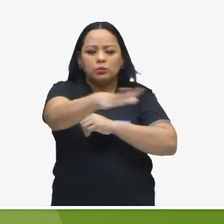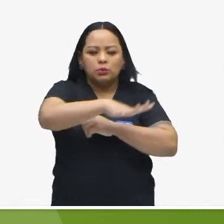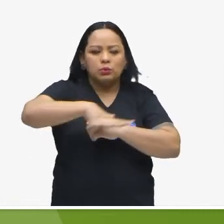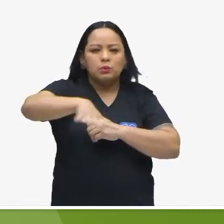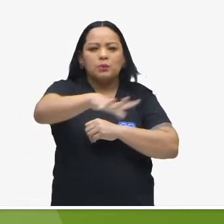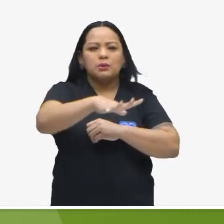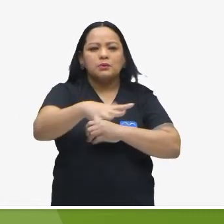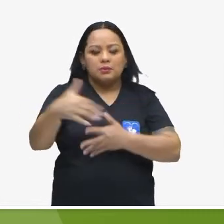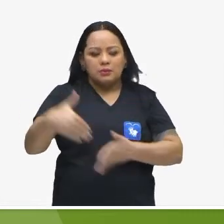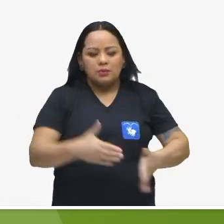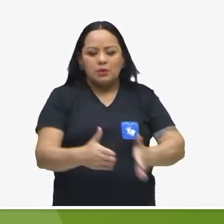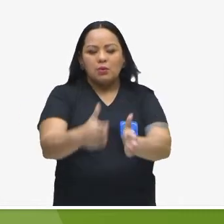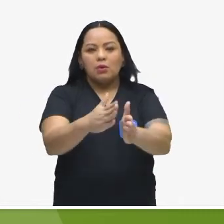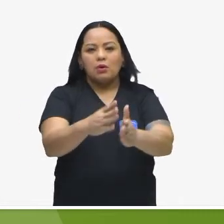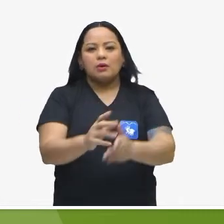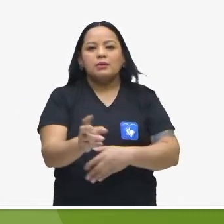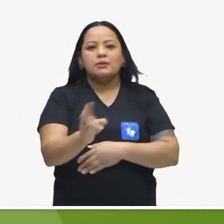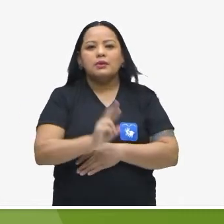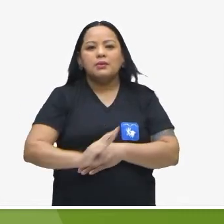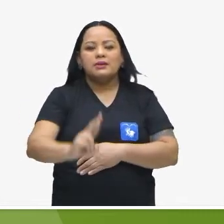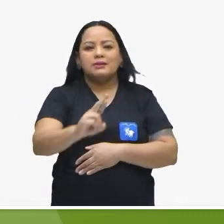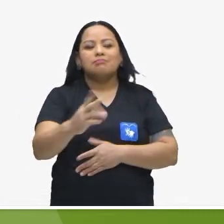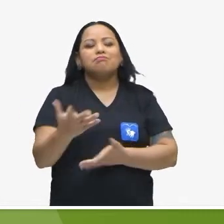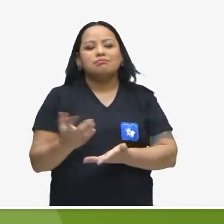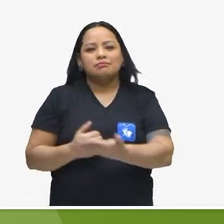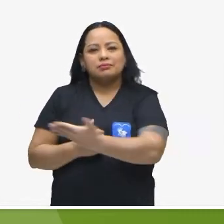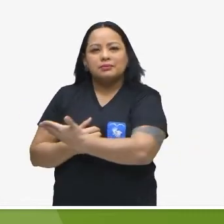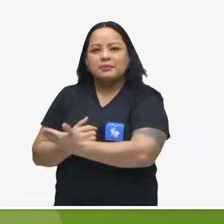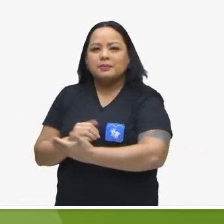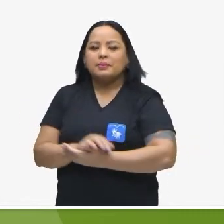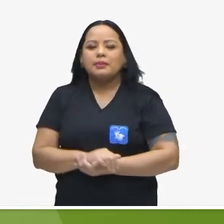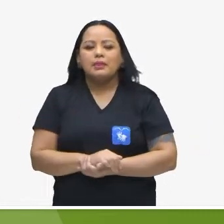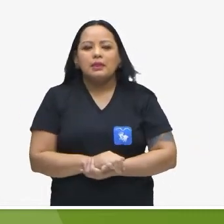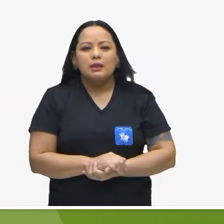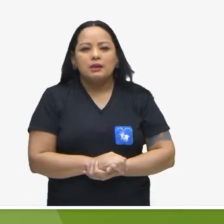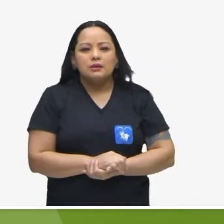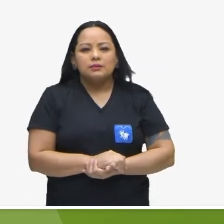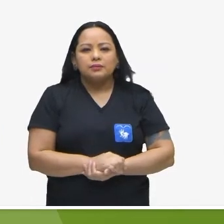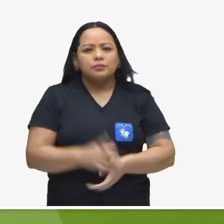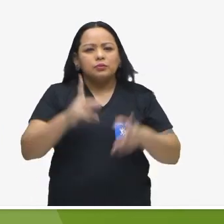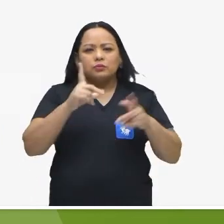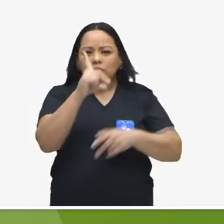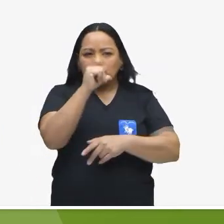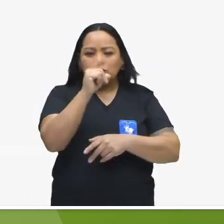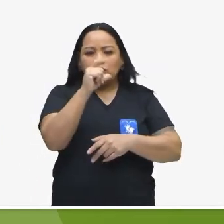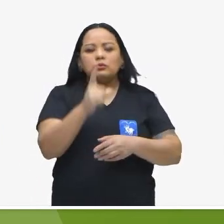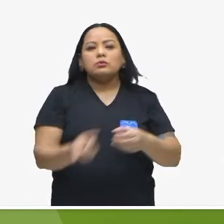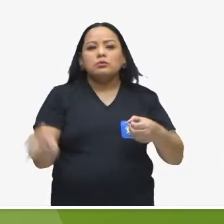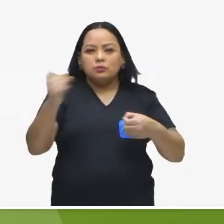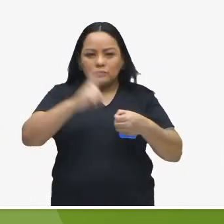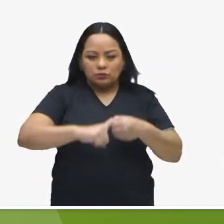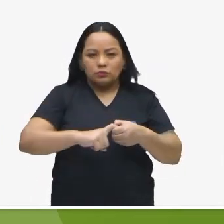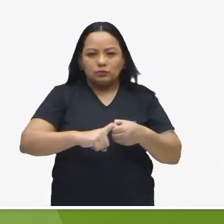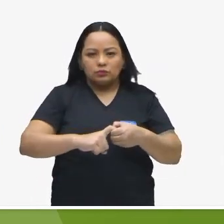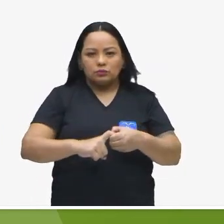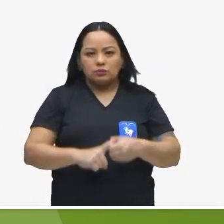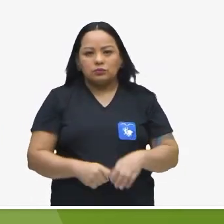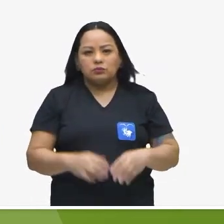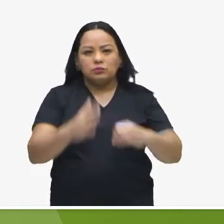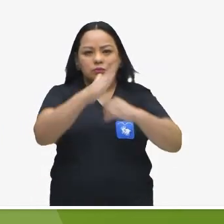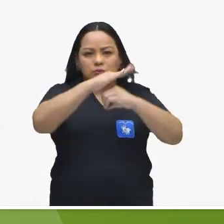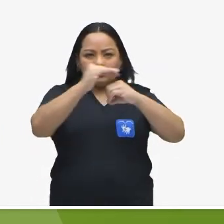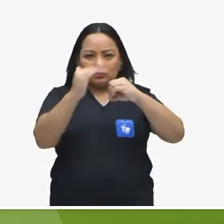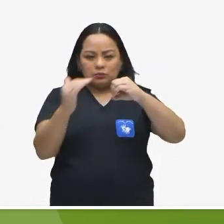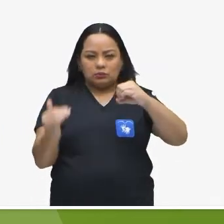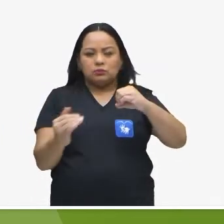curso d'água representado aí por esse rio, né? E essa água ela pode voltar para o ar atmosférico